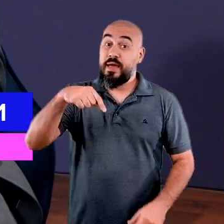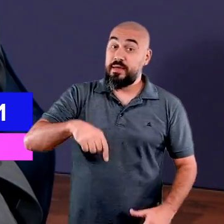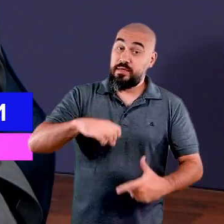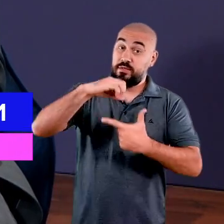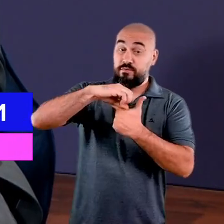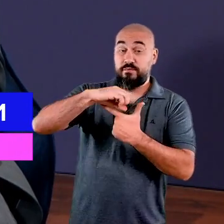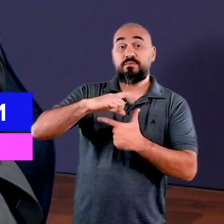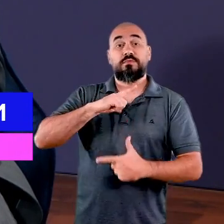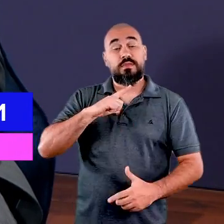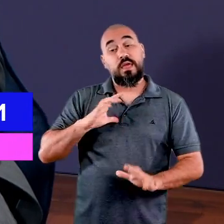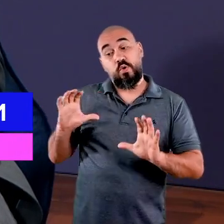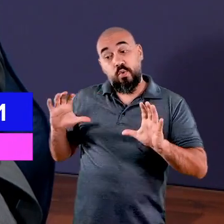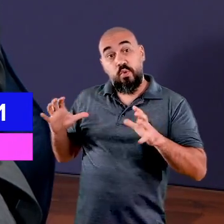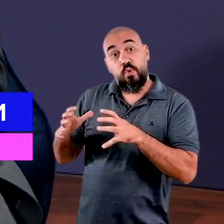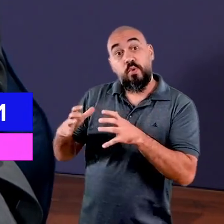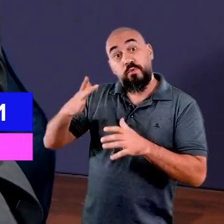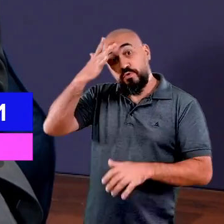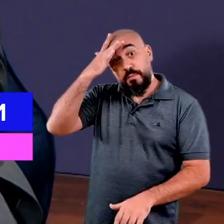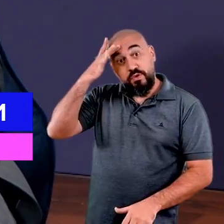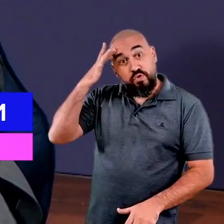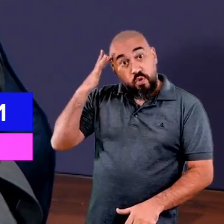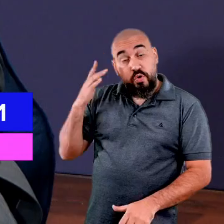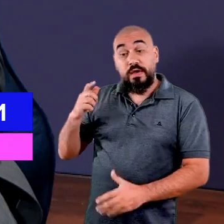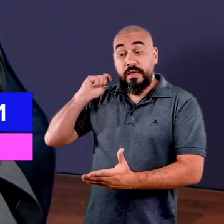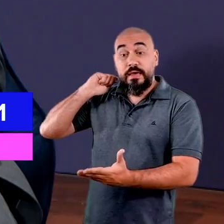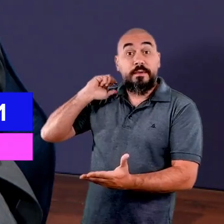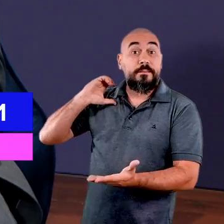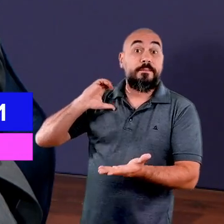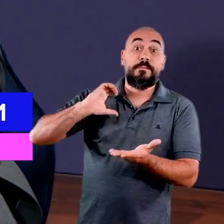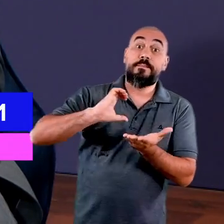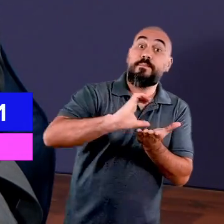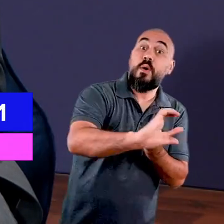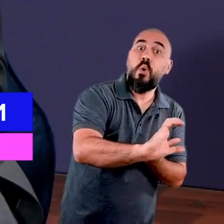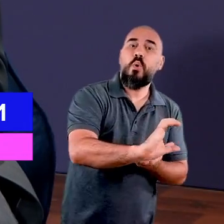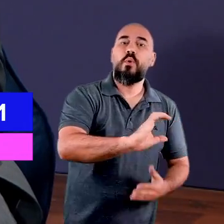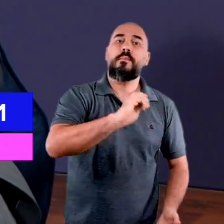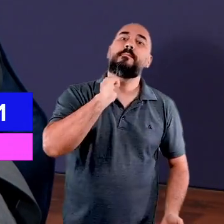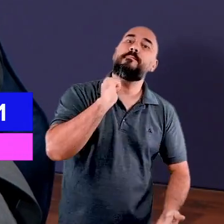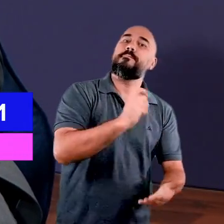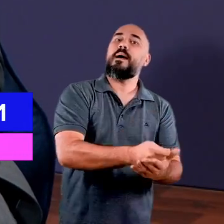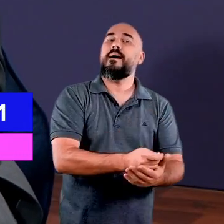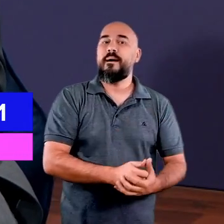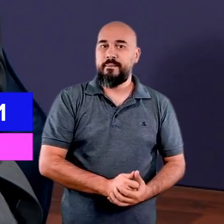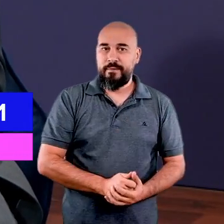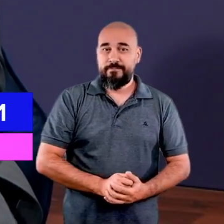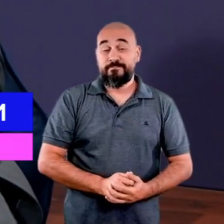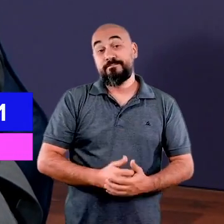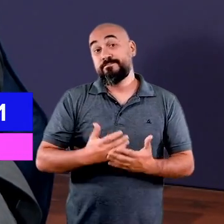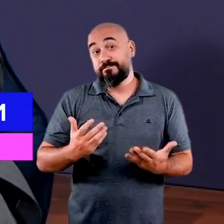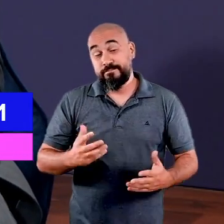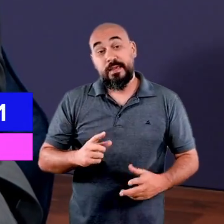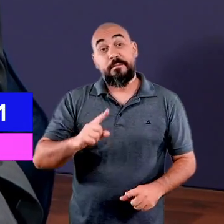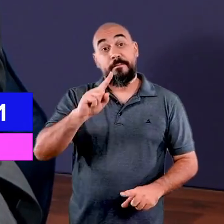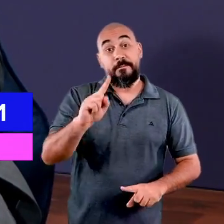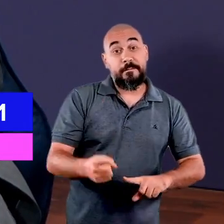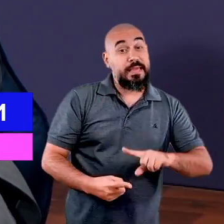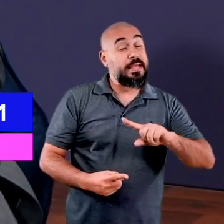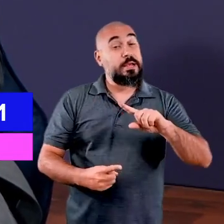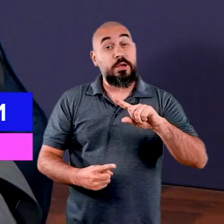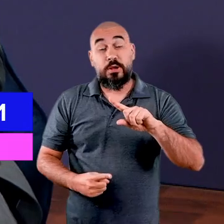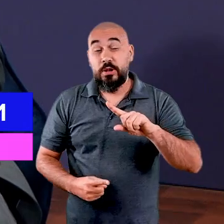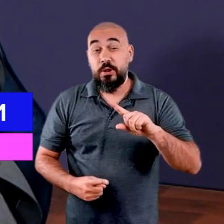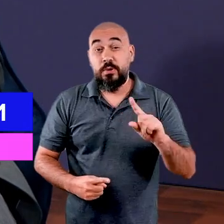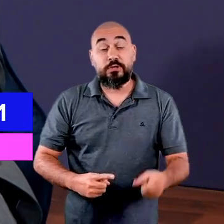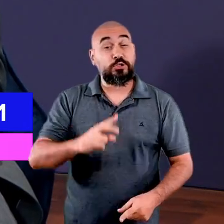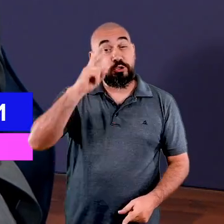esperança. São pessoas que acreditam no Novo Tempo, que são sensibilizadas pelas milhares de